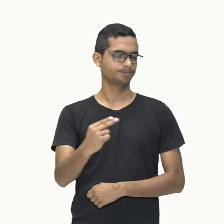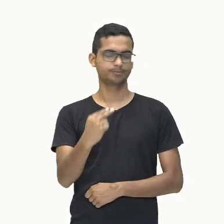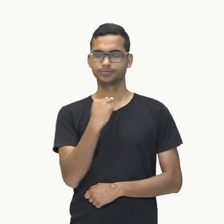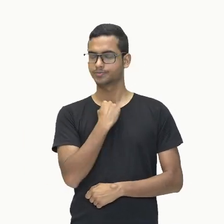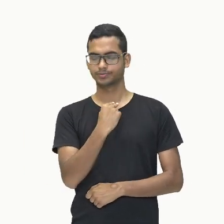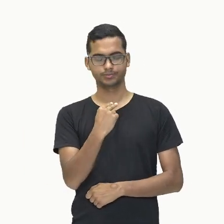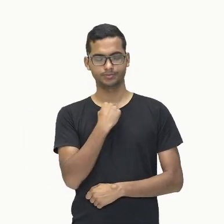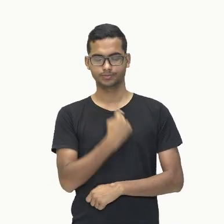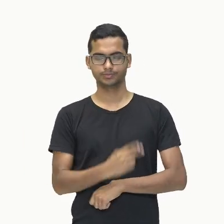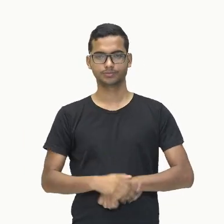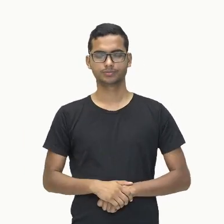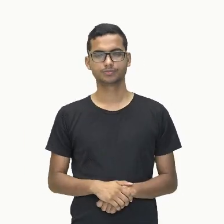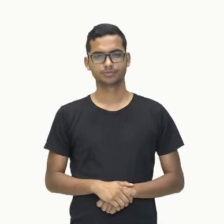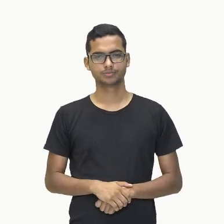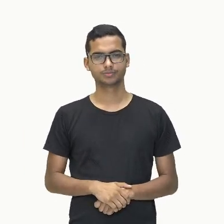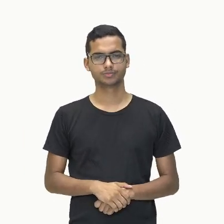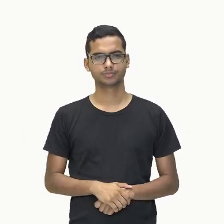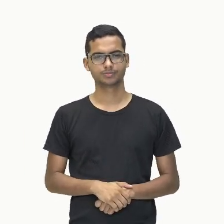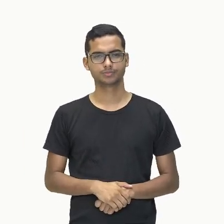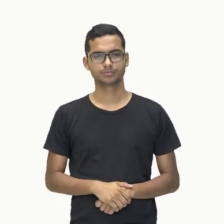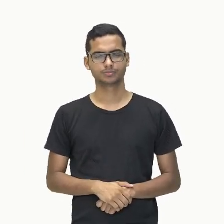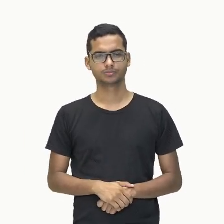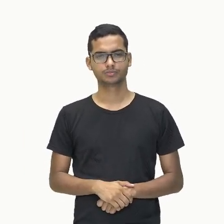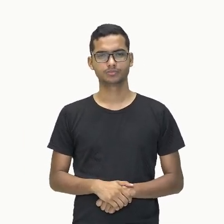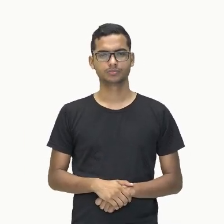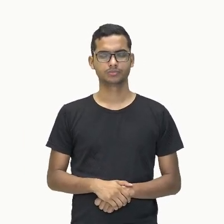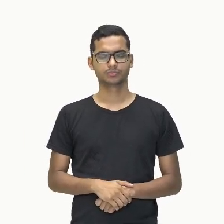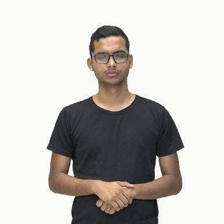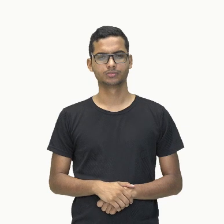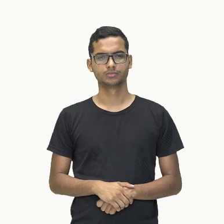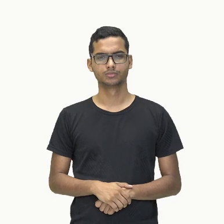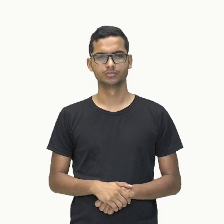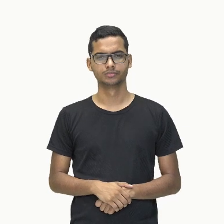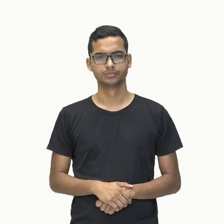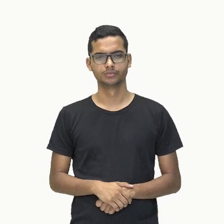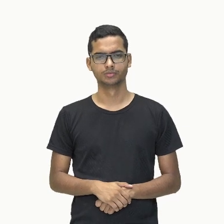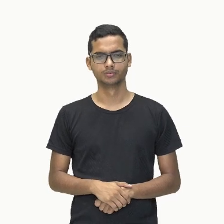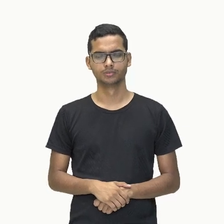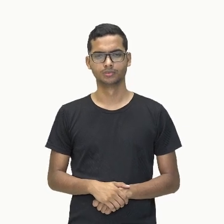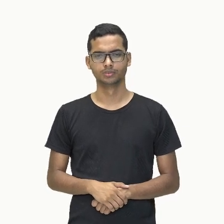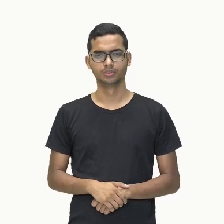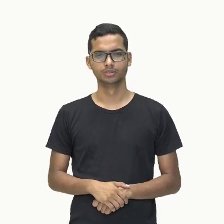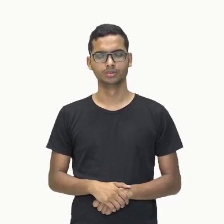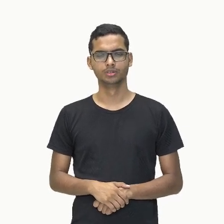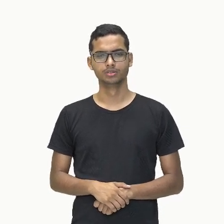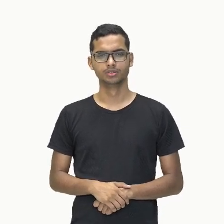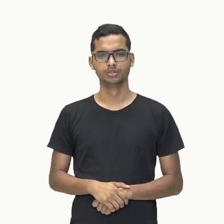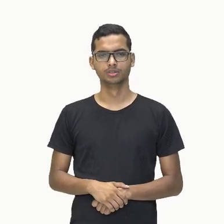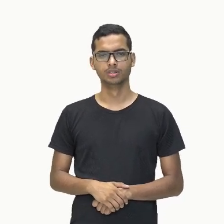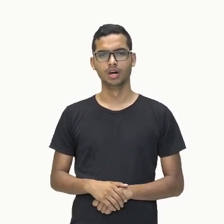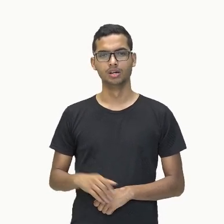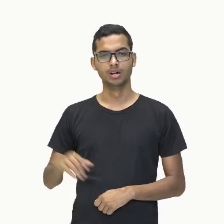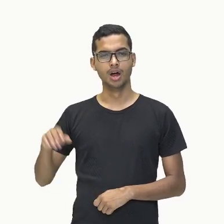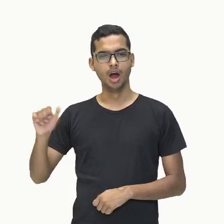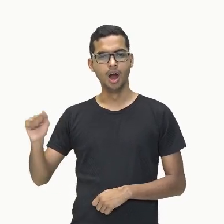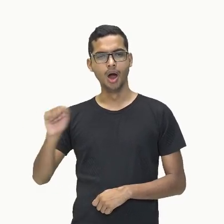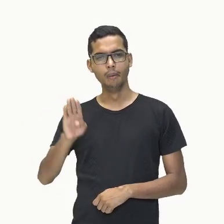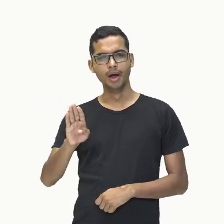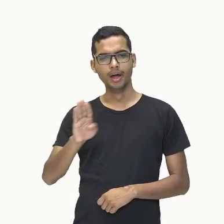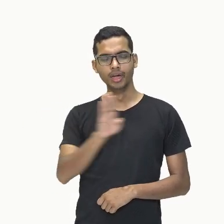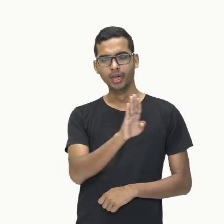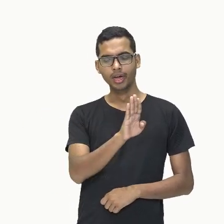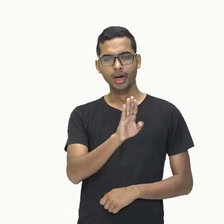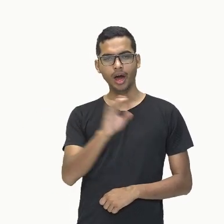não pode ser zero. Aqui nós estamos garantindo aqui, tá bom? Eles não podem ser zero simultaneamente, tá bom? Porque senão a gente